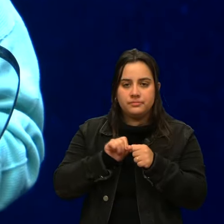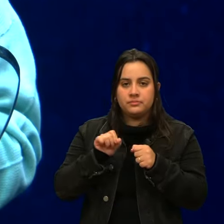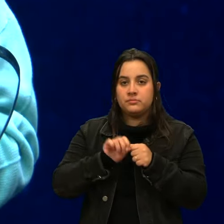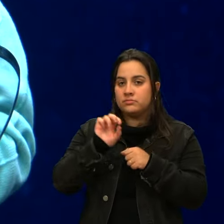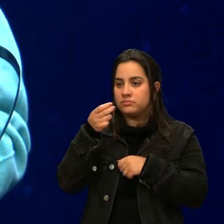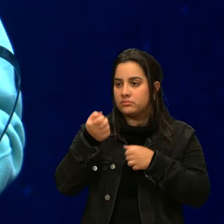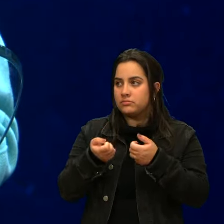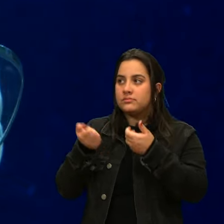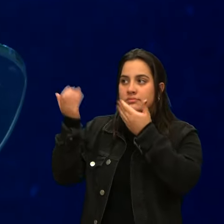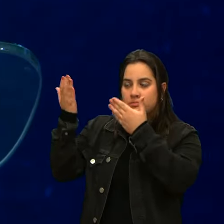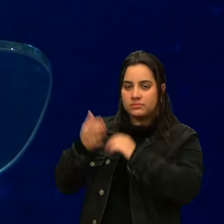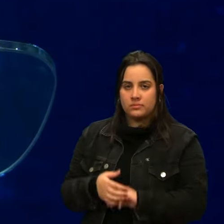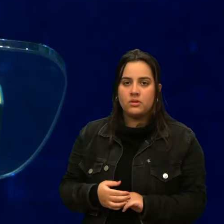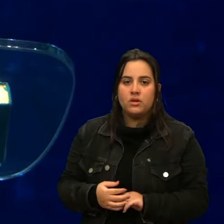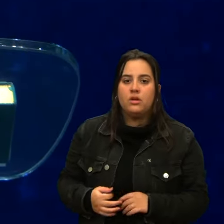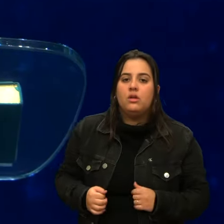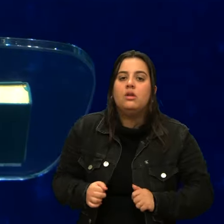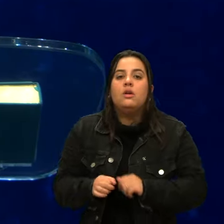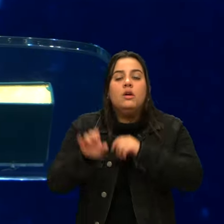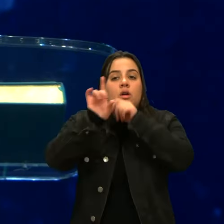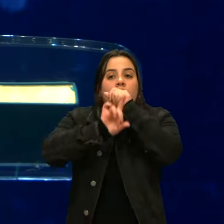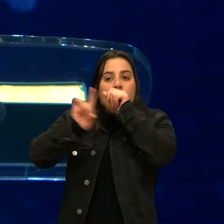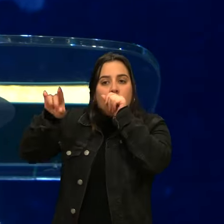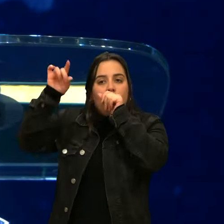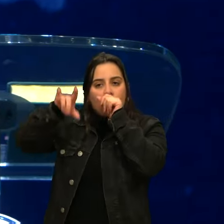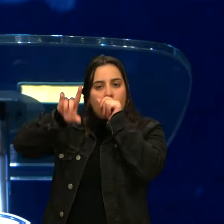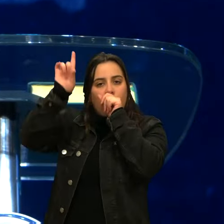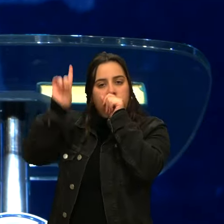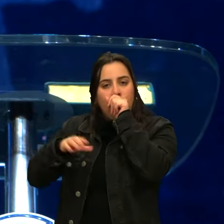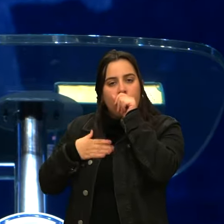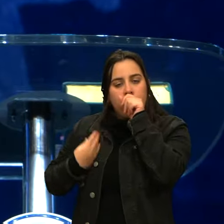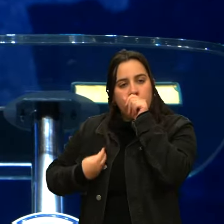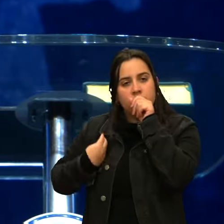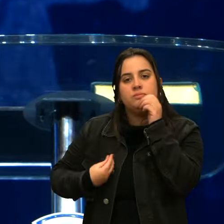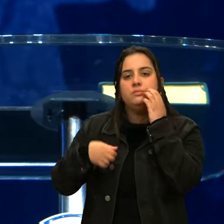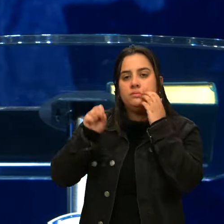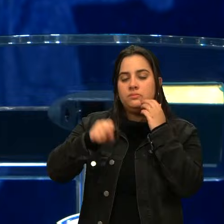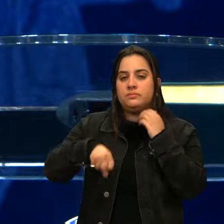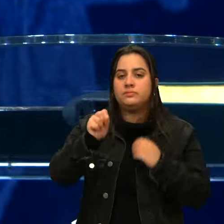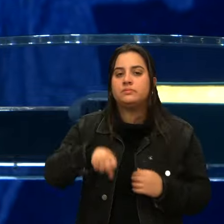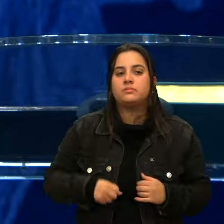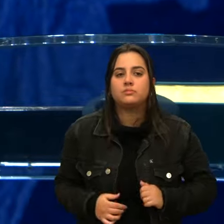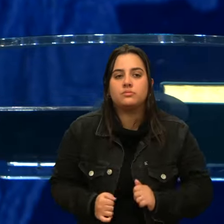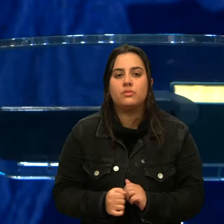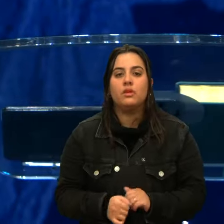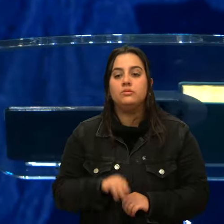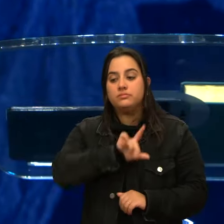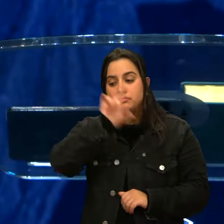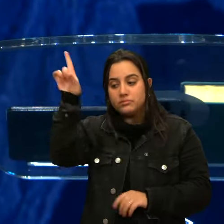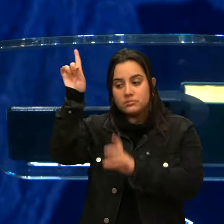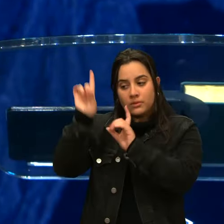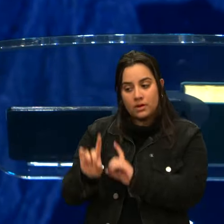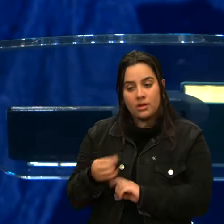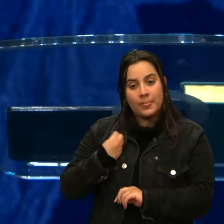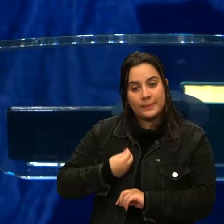para Ele. Deus é digno das nossas vidas. Deus era digno da vida de Daniel. Quando ele